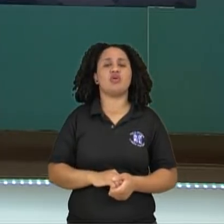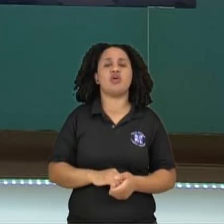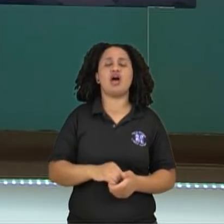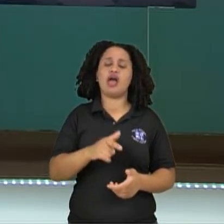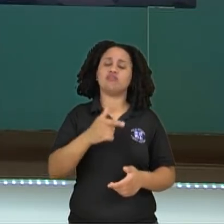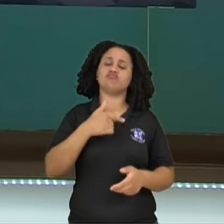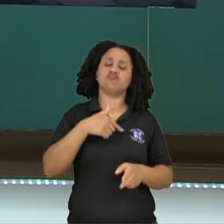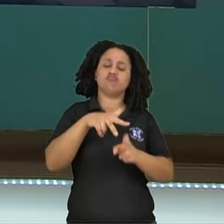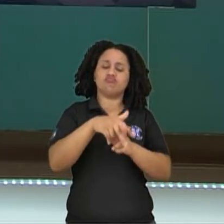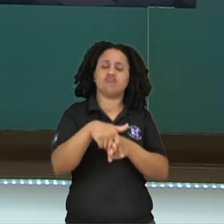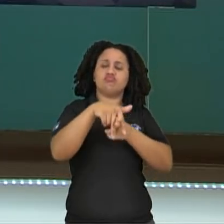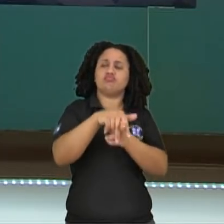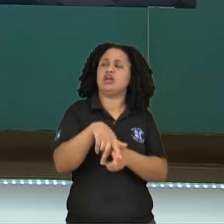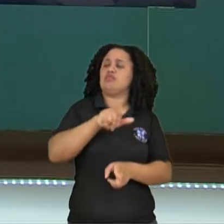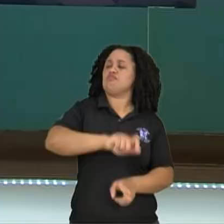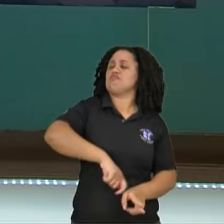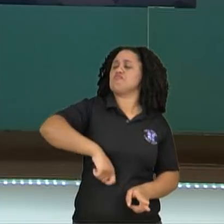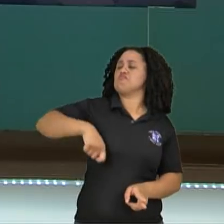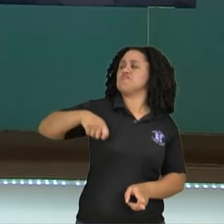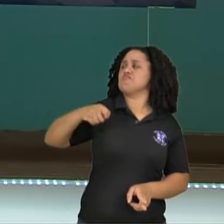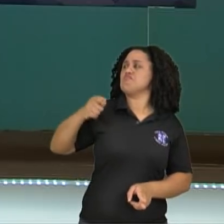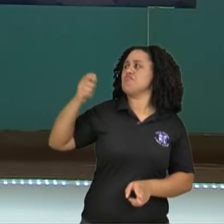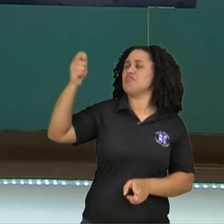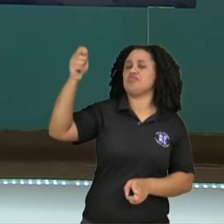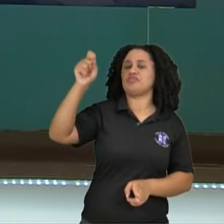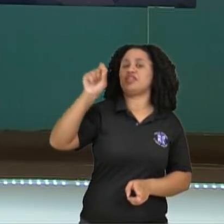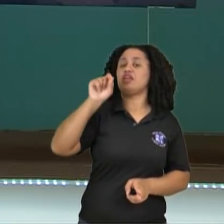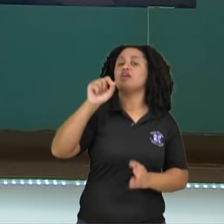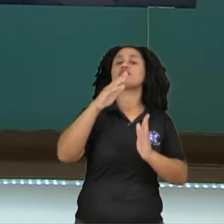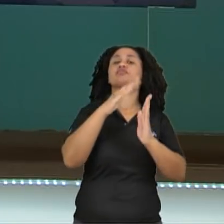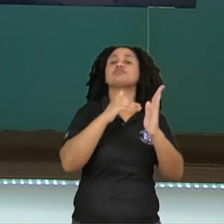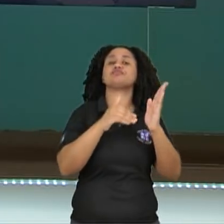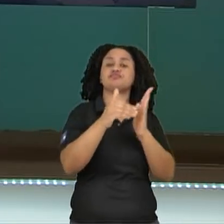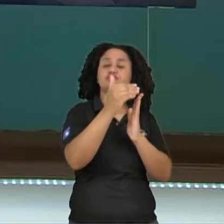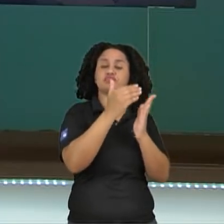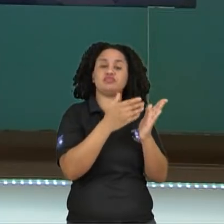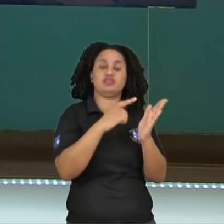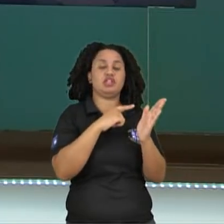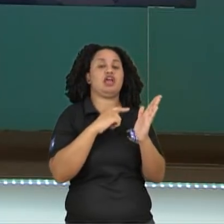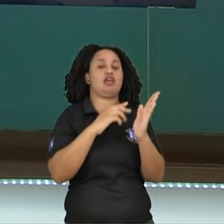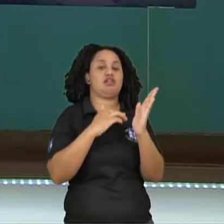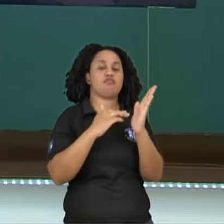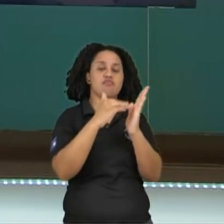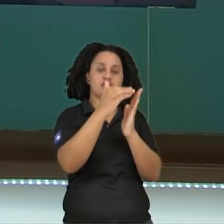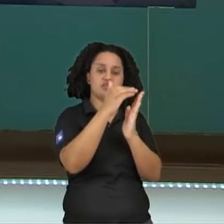I? Que pintura foi essa que deu essa imagem? É a imagem dessa pintura de